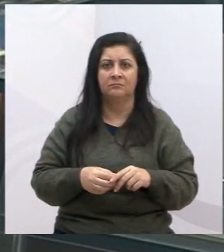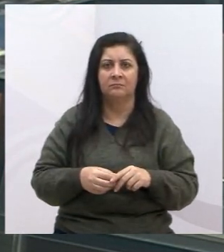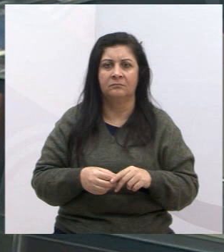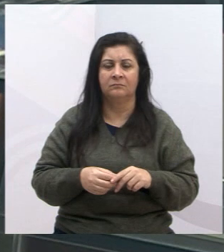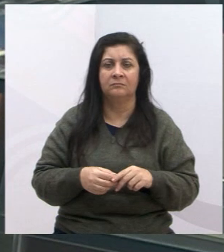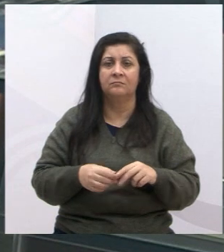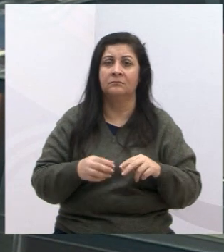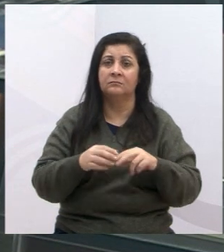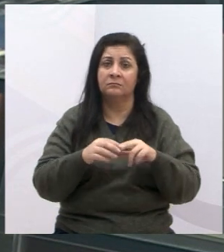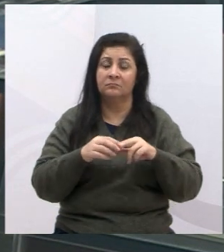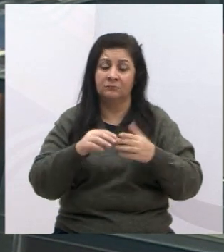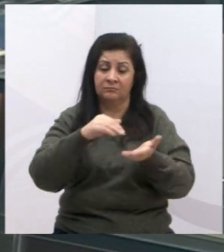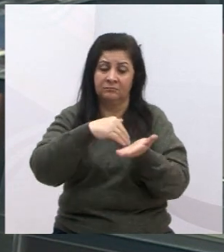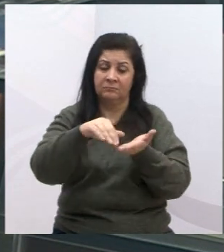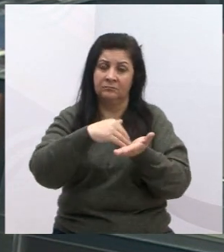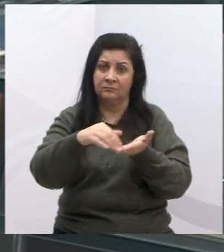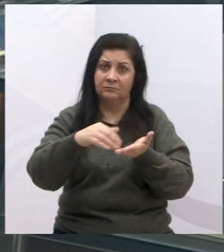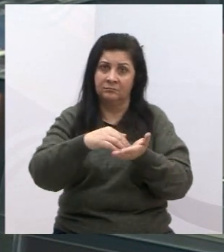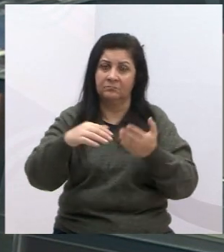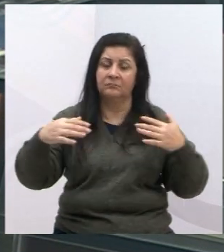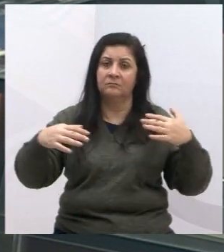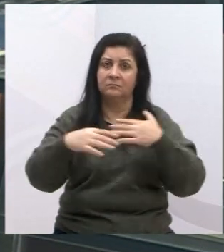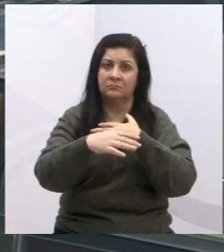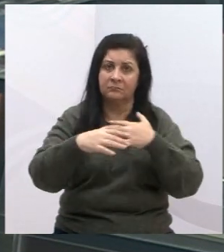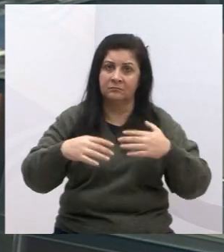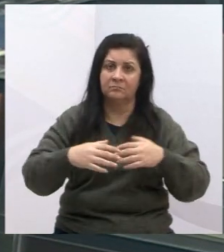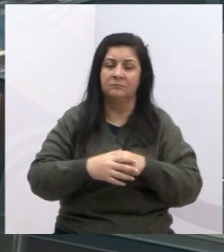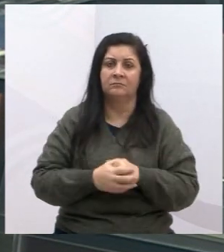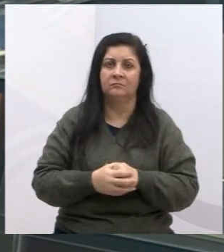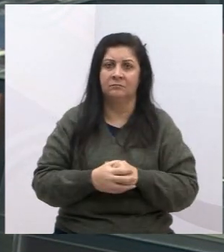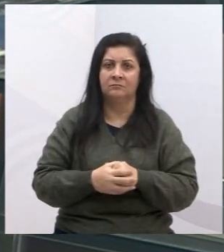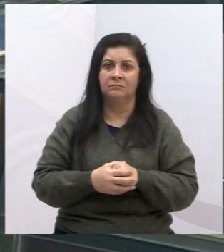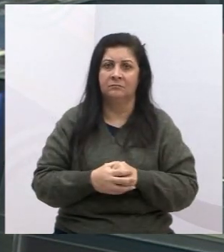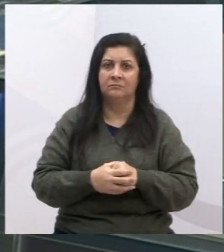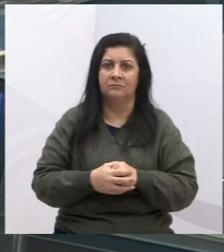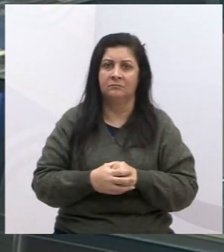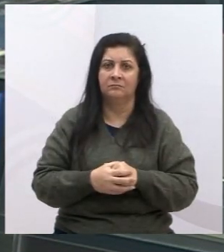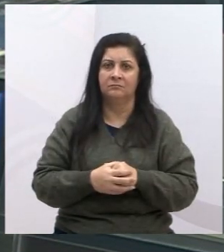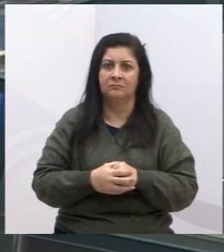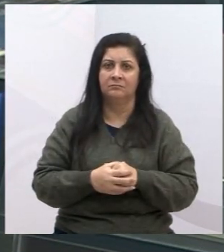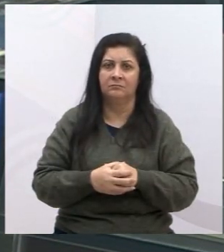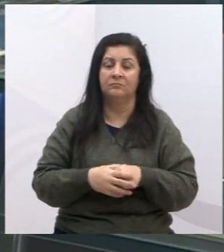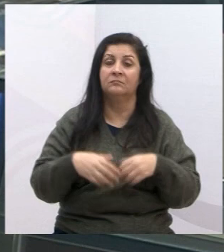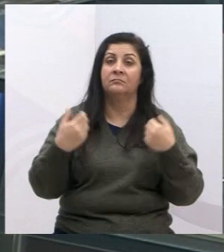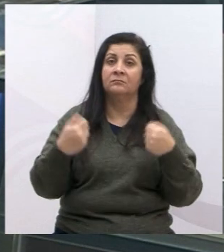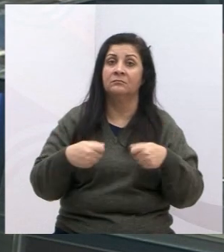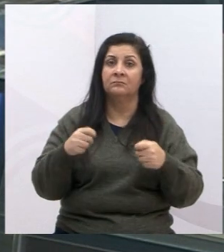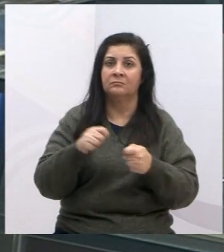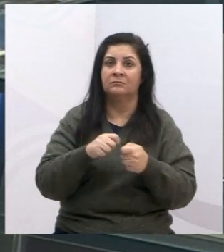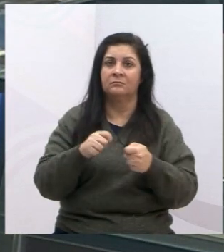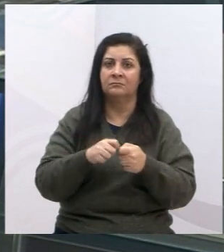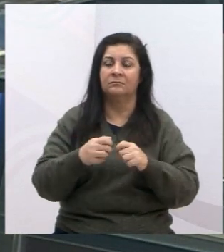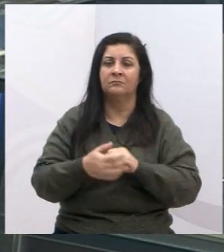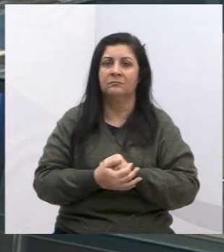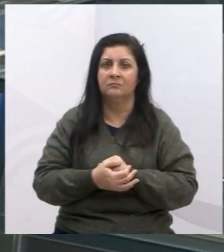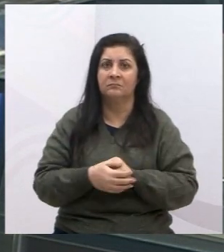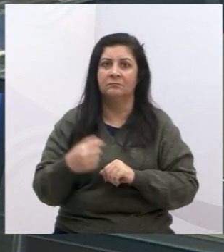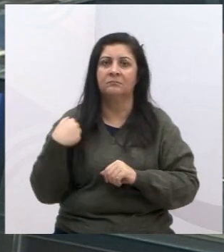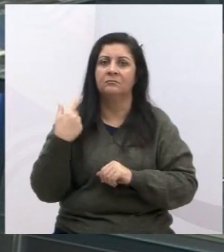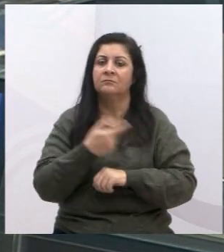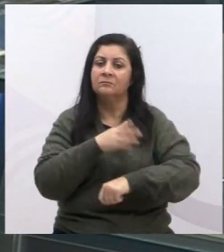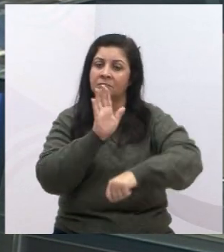Secretaria de Mobilidade, que com certeza é a gestora desse contrato. Então isso deve ser feito para que a gente possa atender